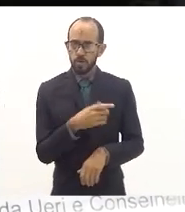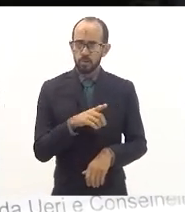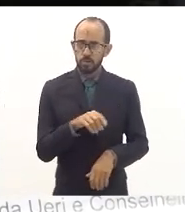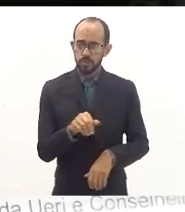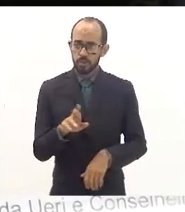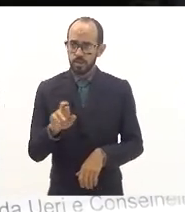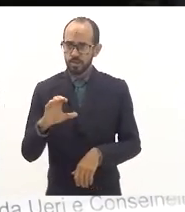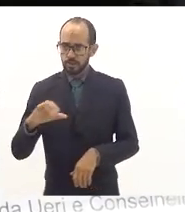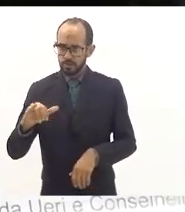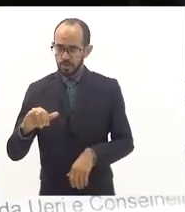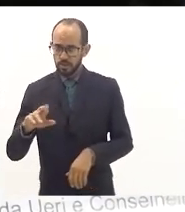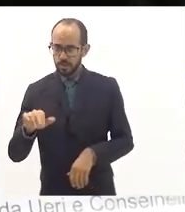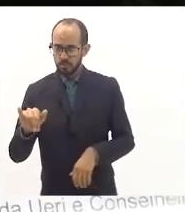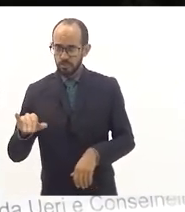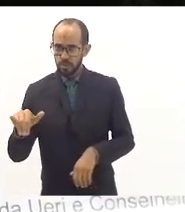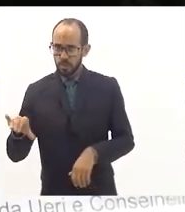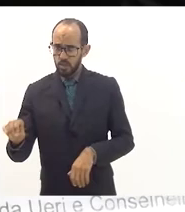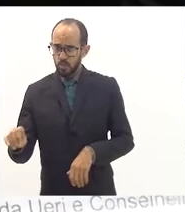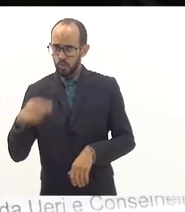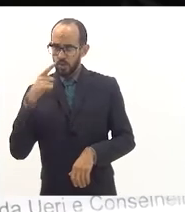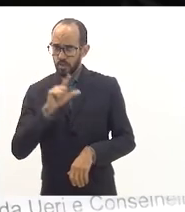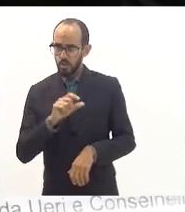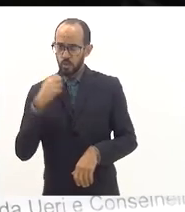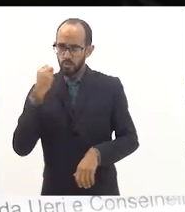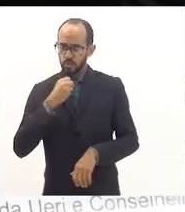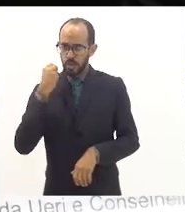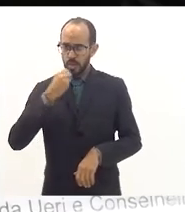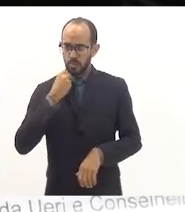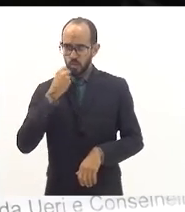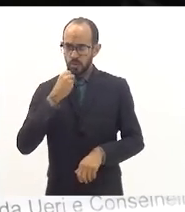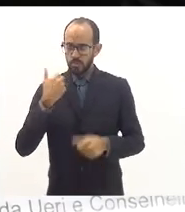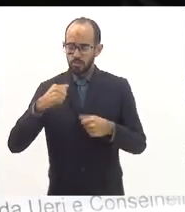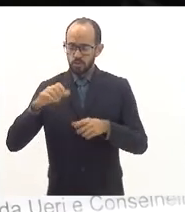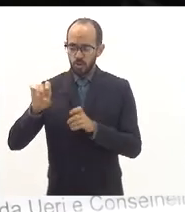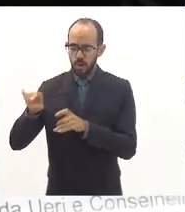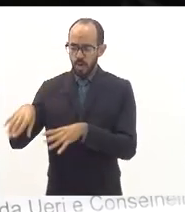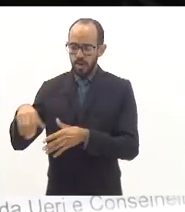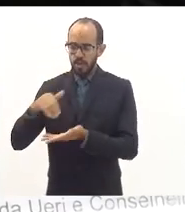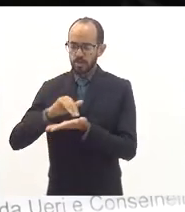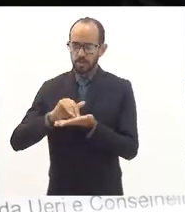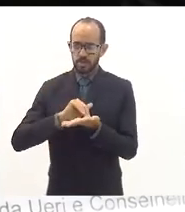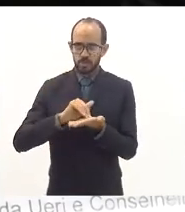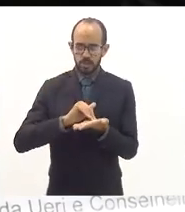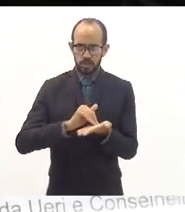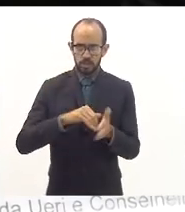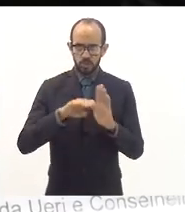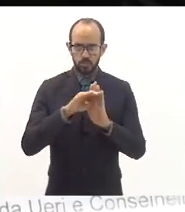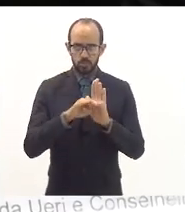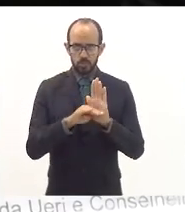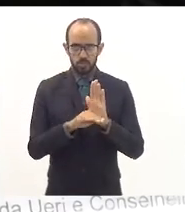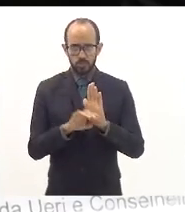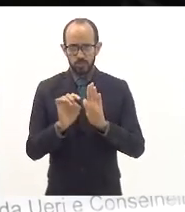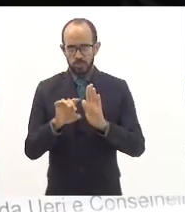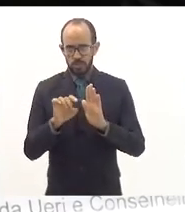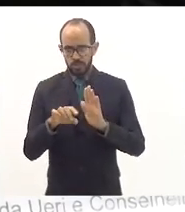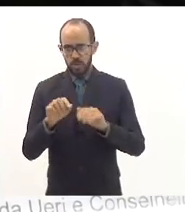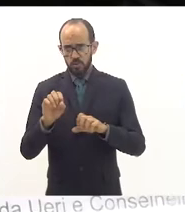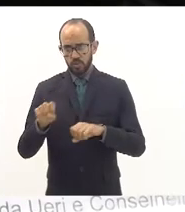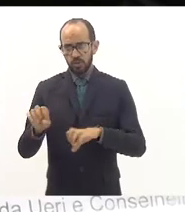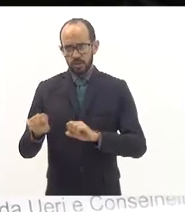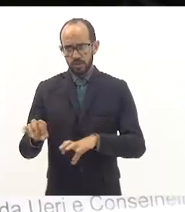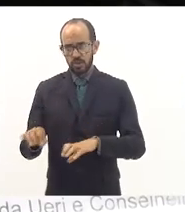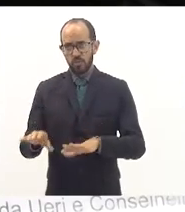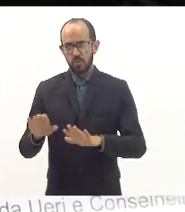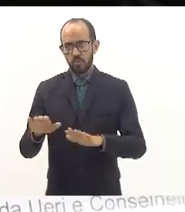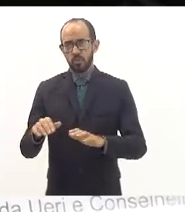elegeu senador, ele teve que deixar a secretaria do Programa Especial de Educação,